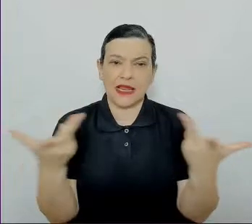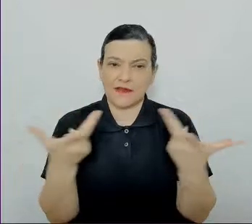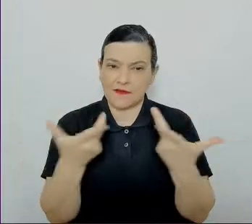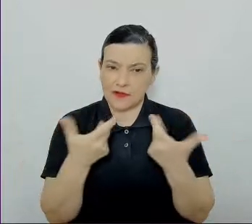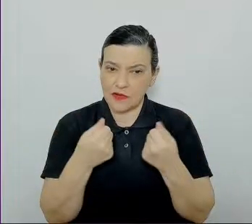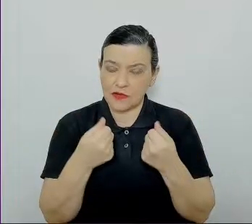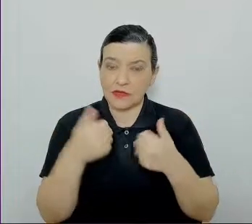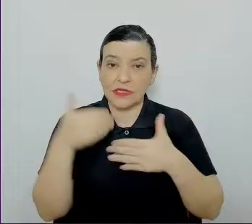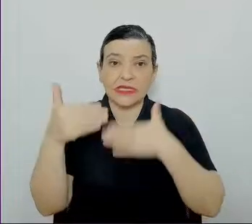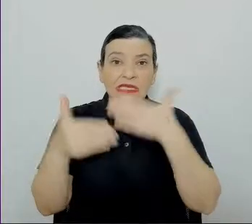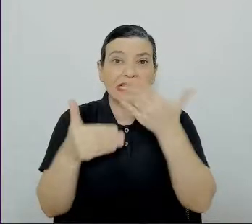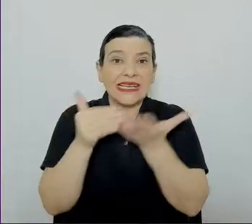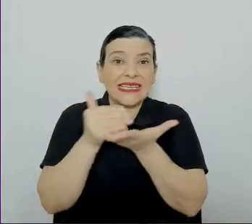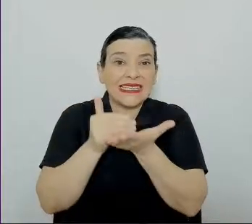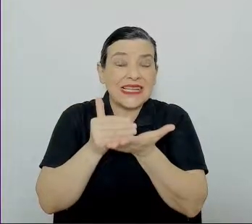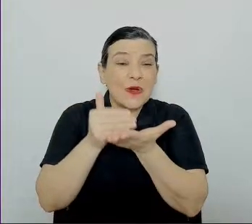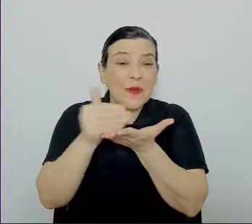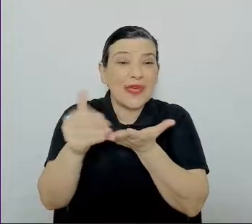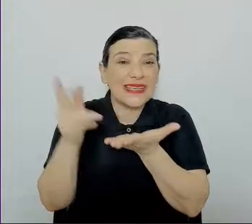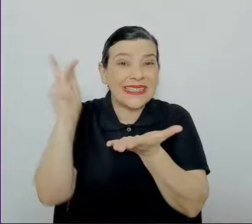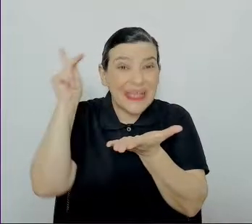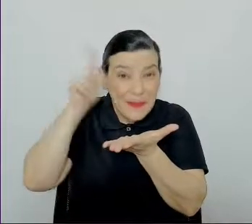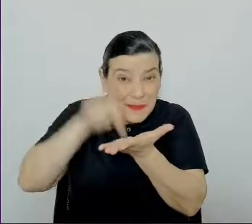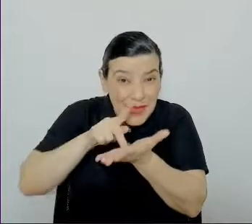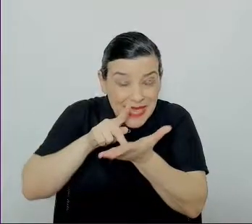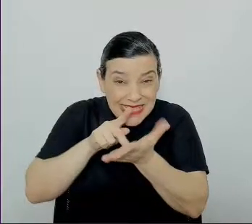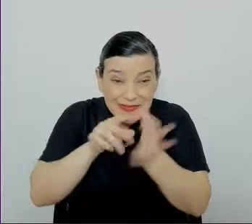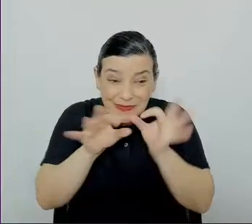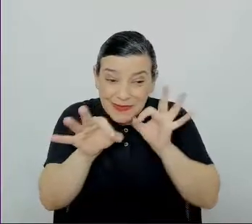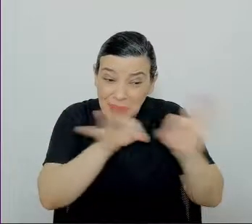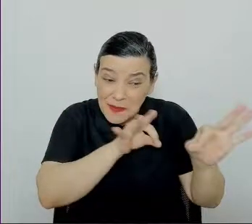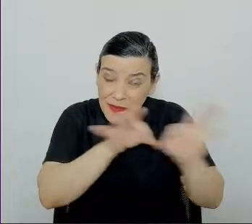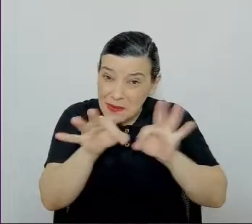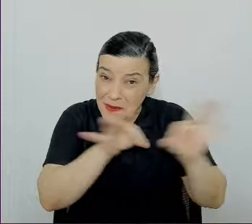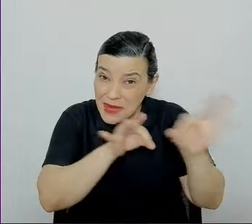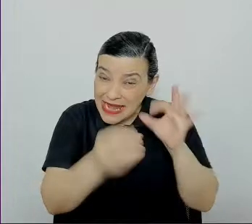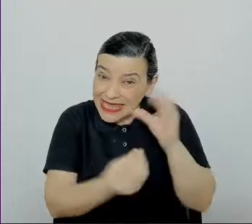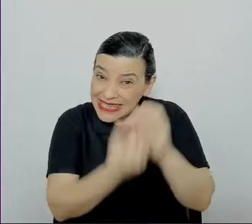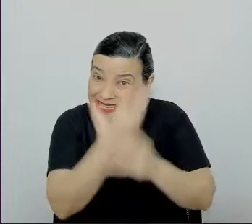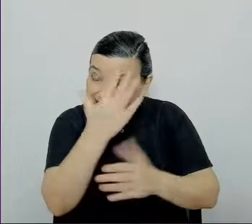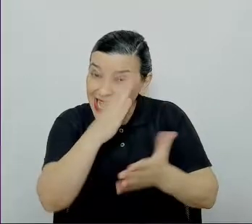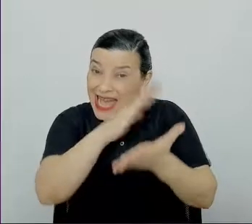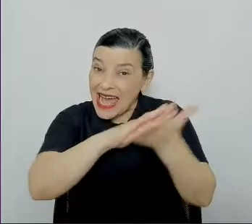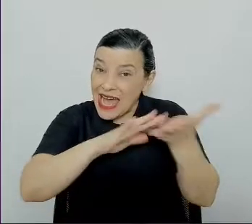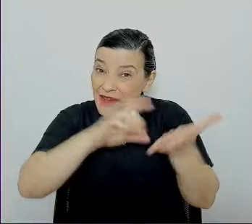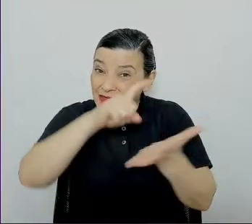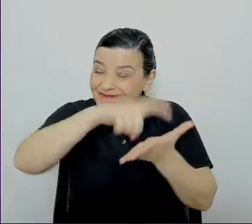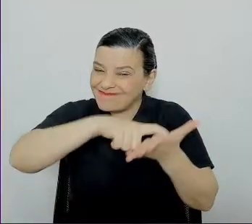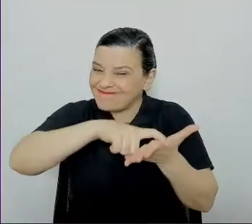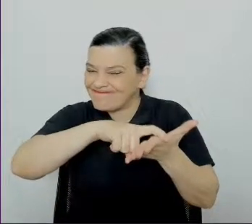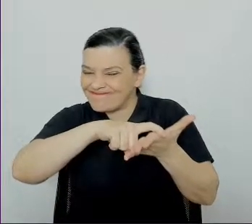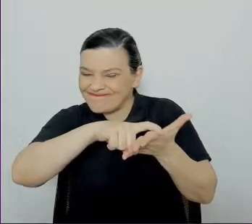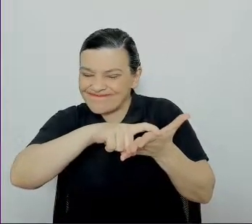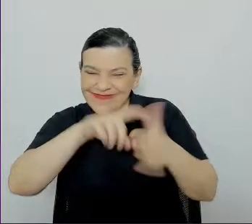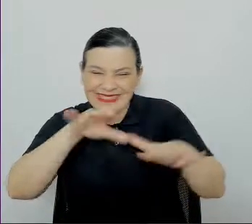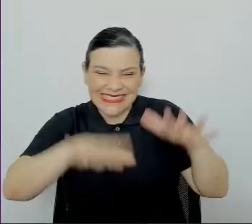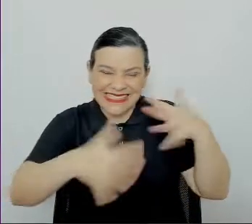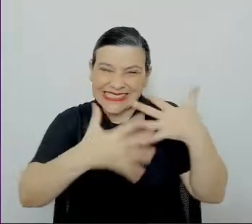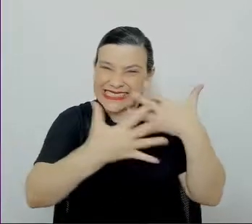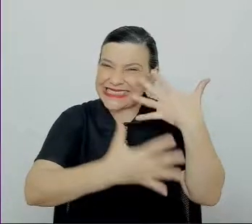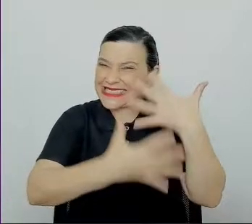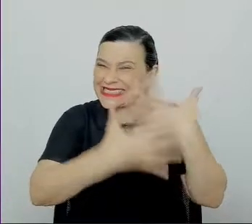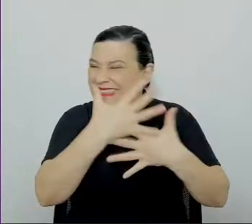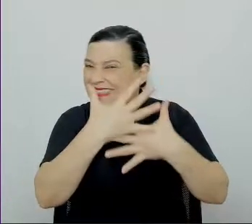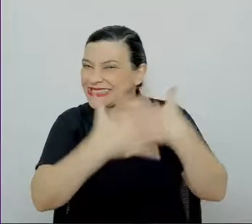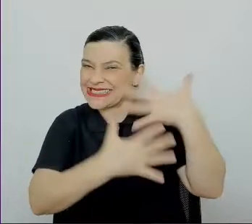você começa de fato, a desenvolver a funcionalidade, você começa a ver que está complexo, está travado, não está com aquela fricção